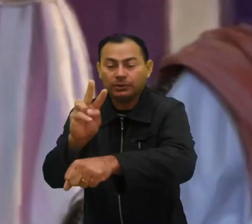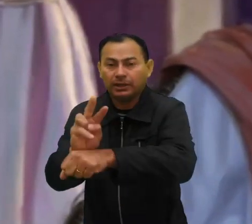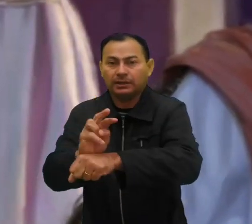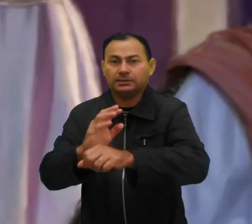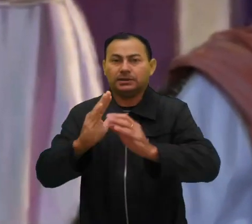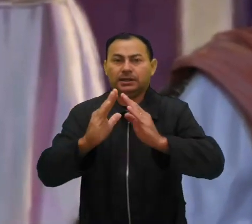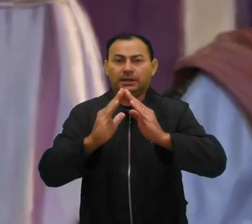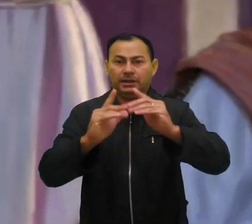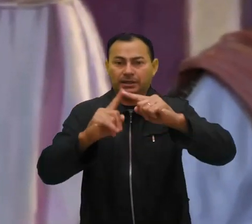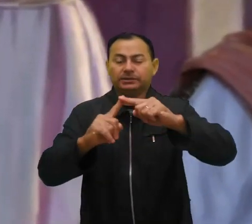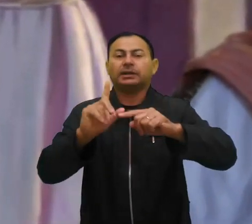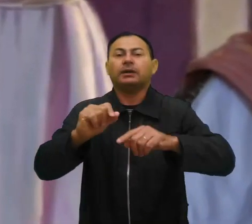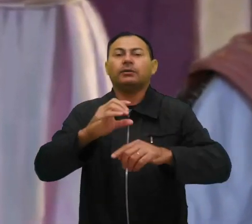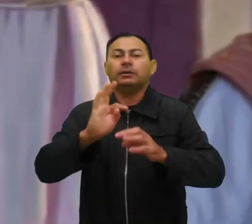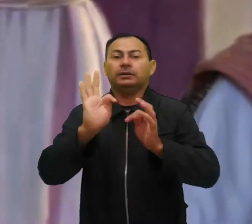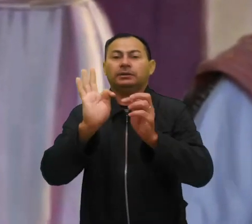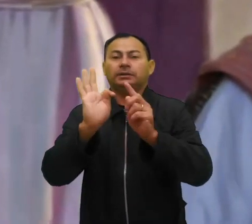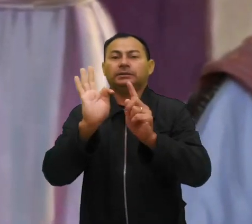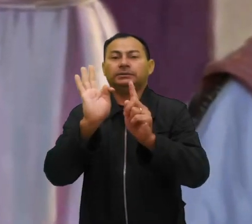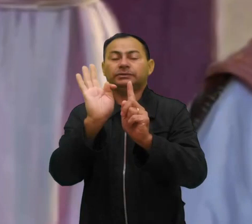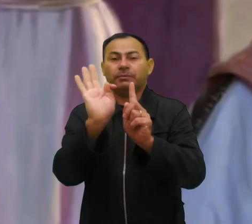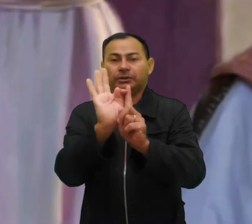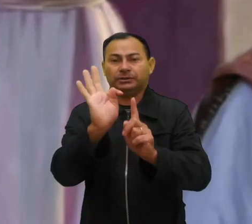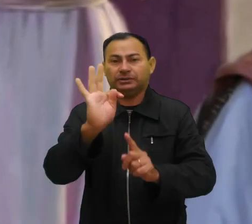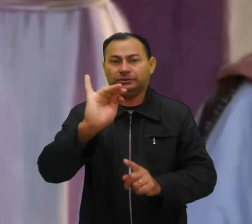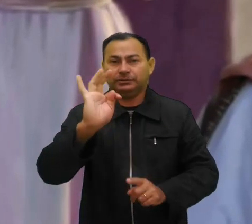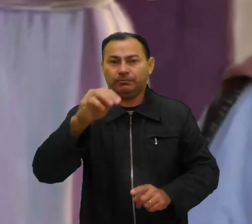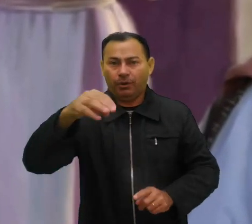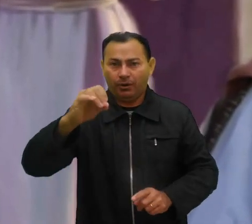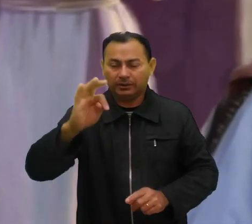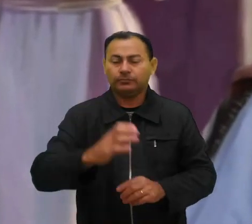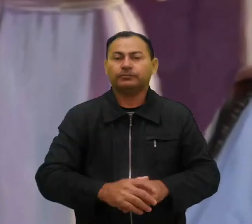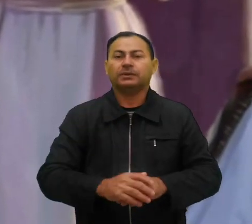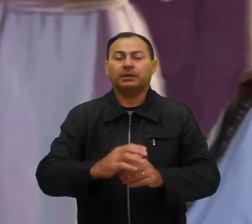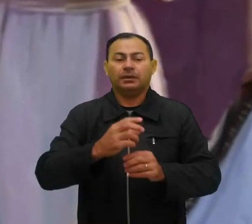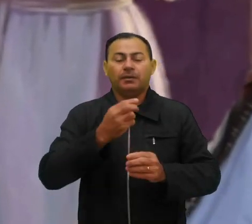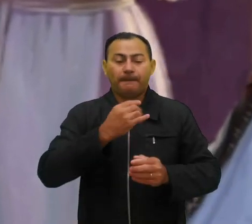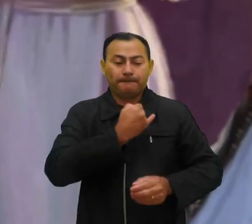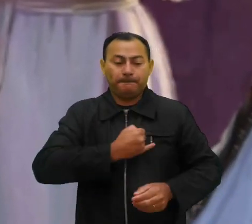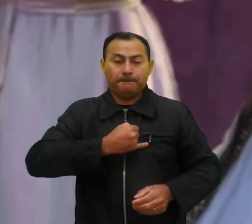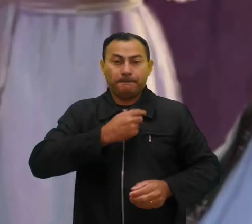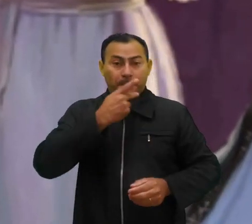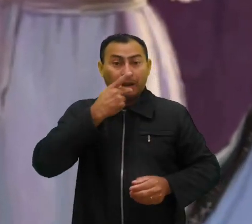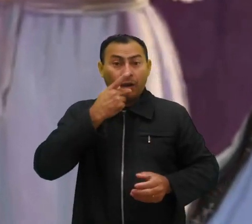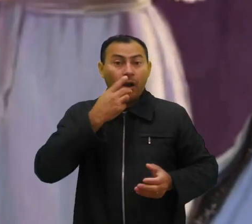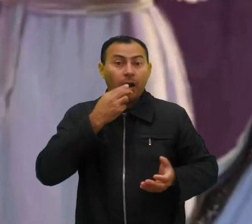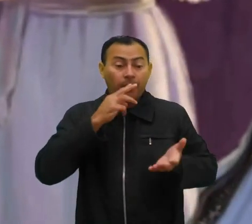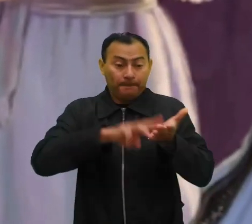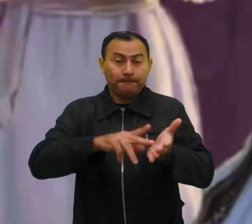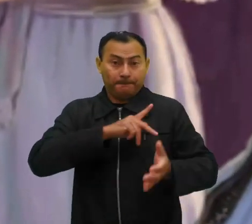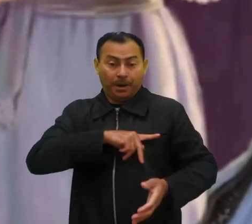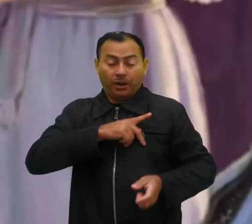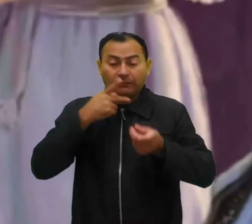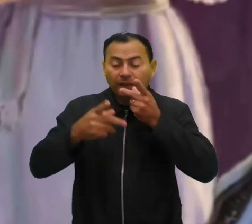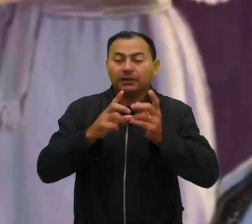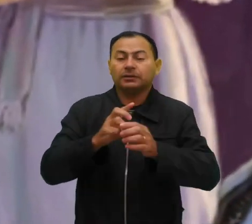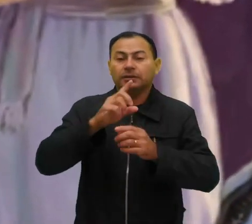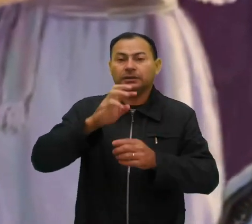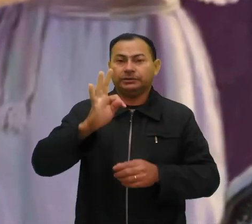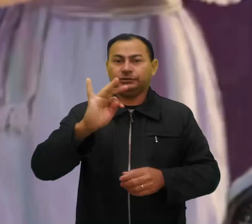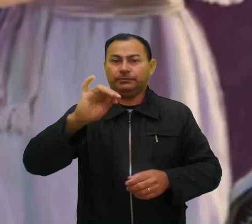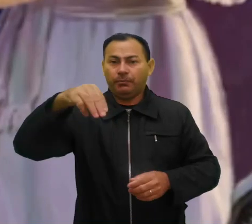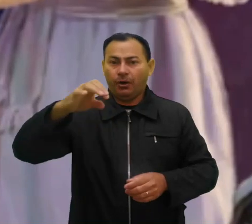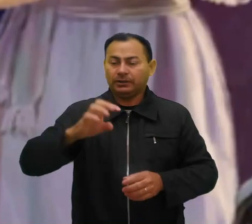desta igreja era Timóteo. Paulo disse em suas cartas que Timóteo era um pastor cheio de amor e por isso foi enviado por Paulo para cuidar da